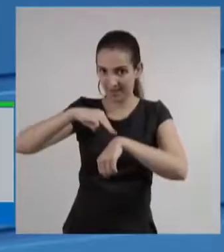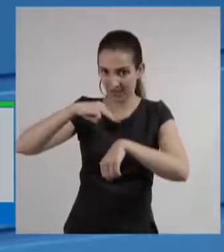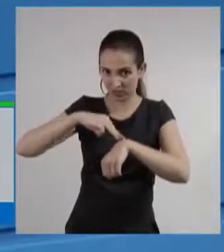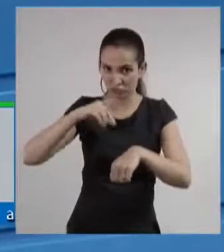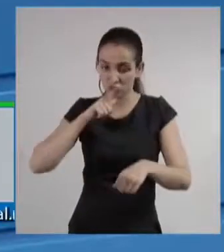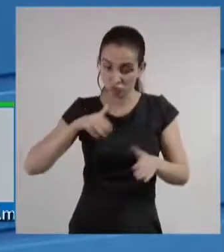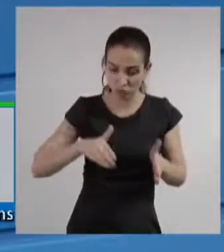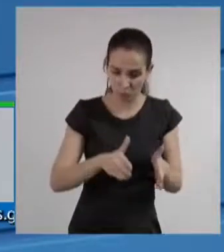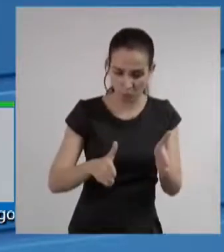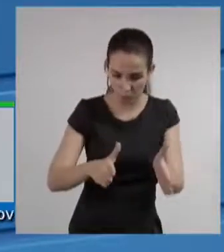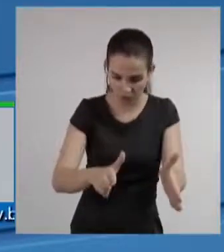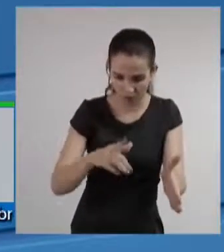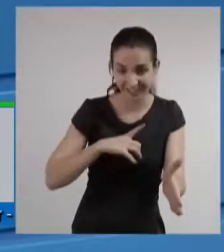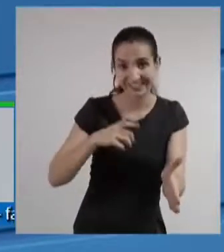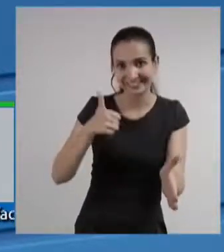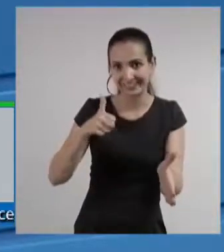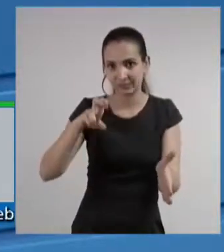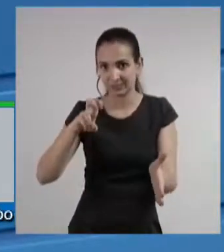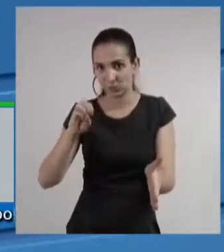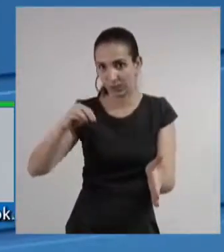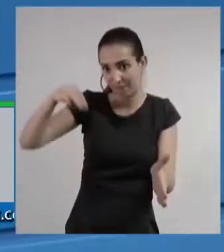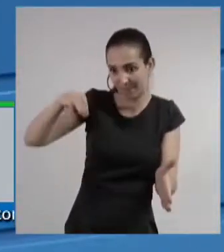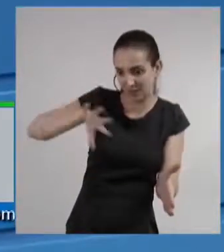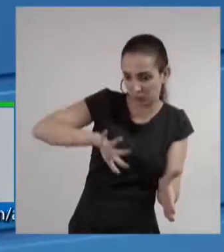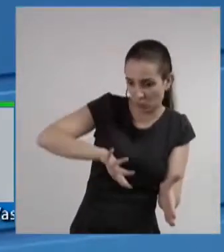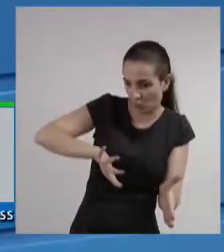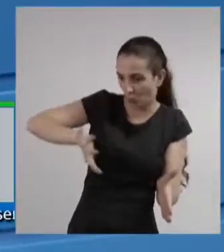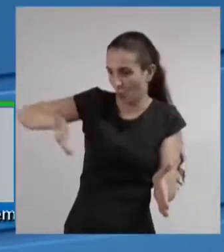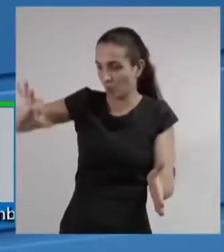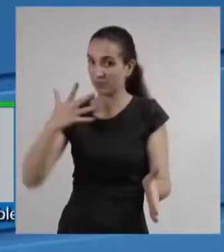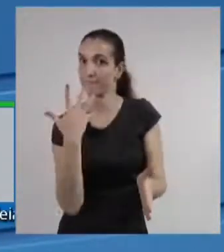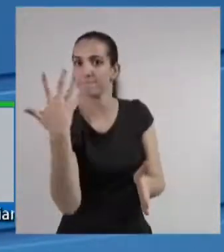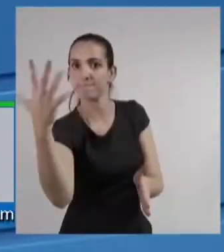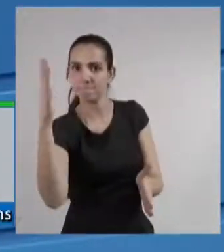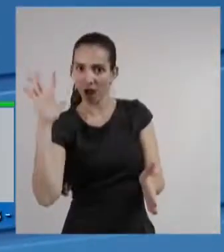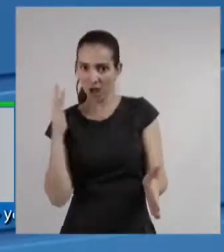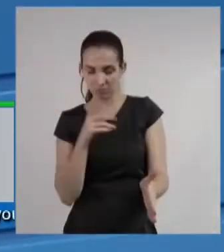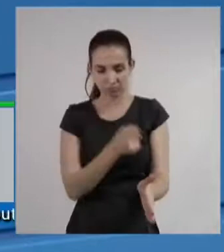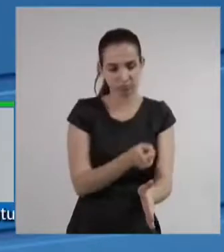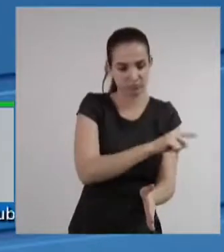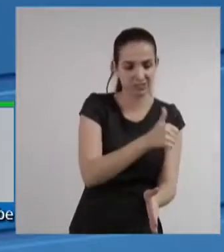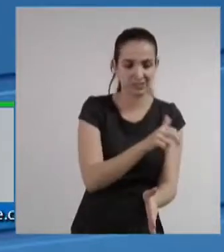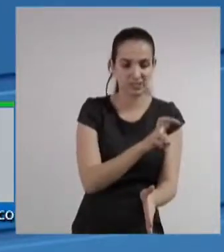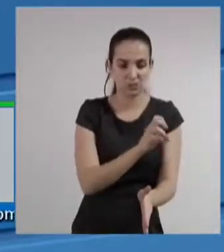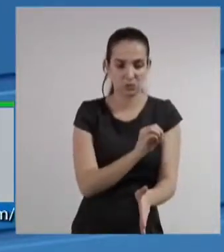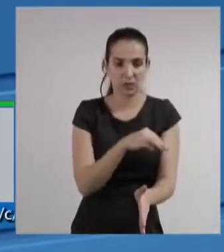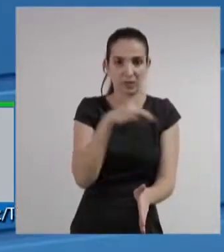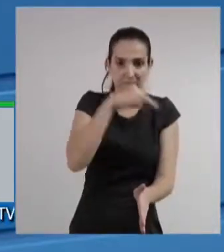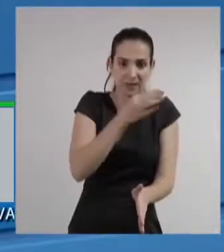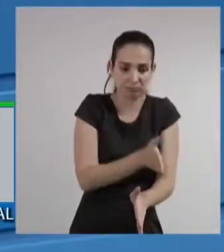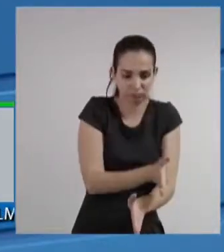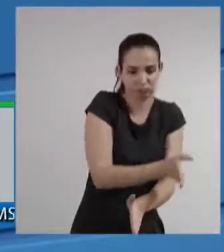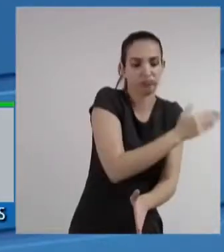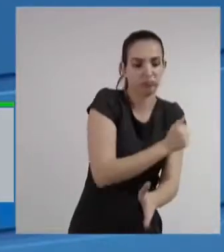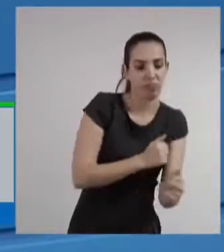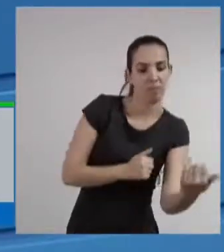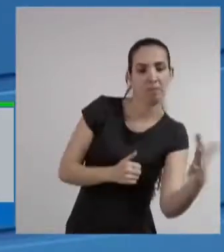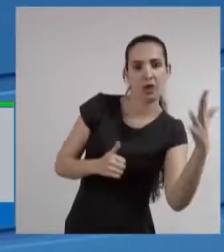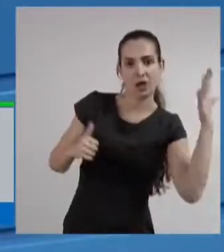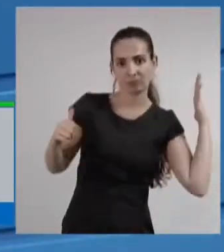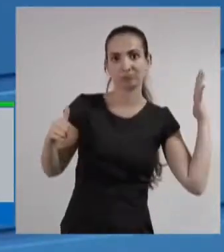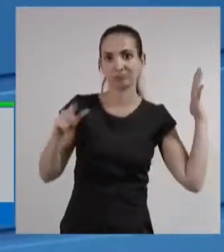que seja preservado. Nunca foi cumprido. E aí, o deputado Maurício Picarelli